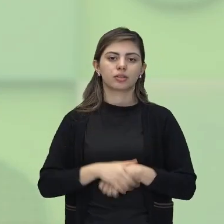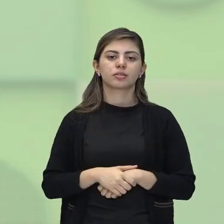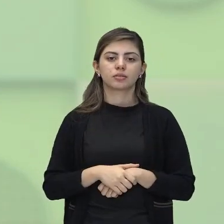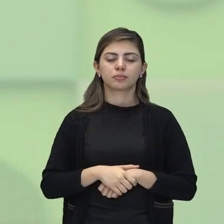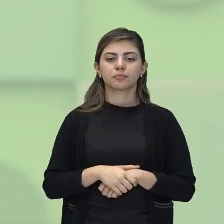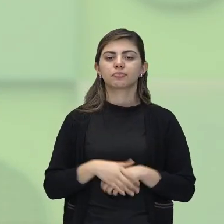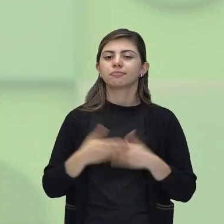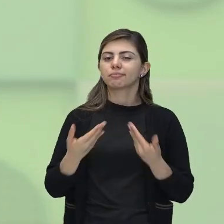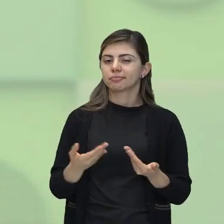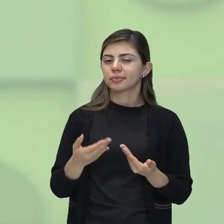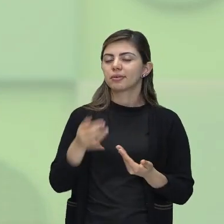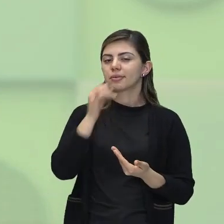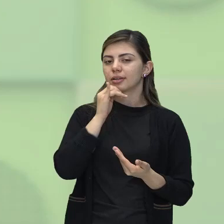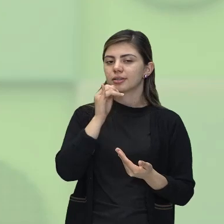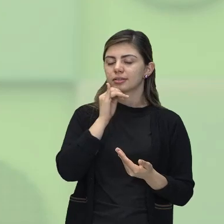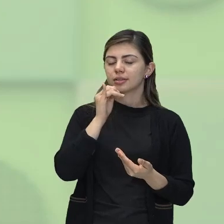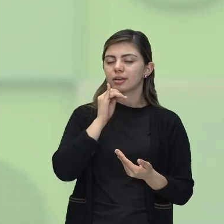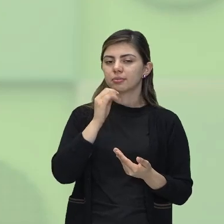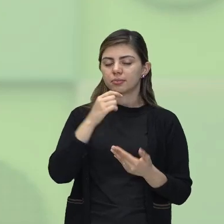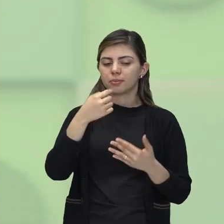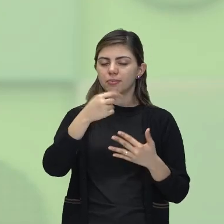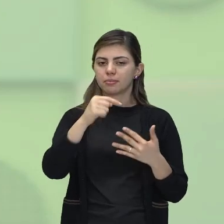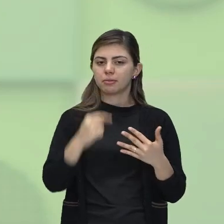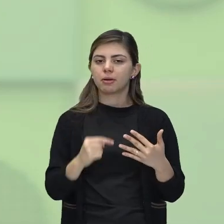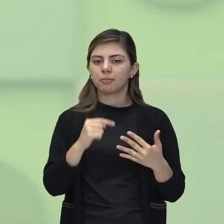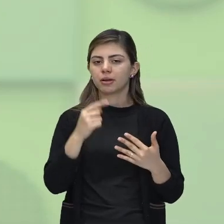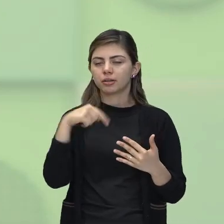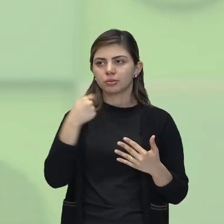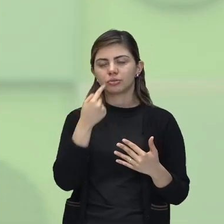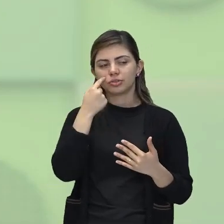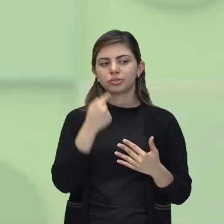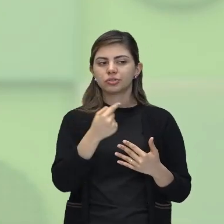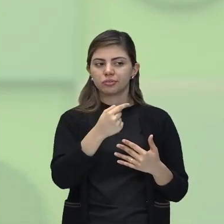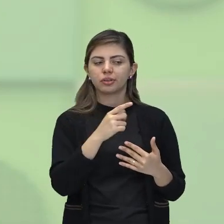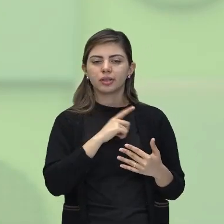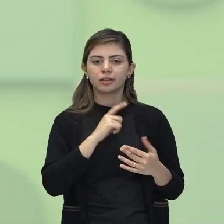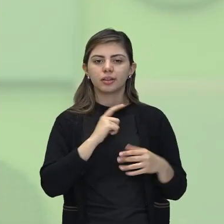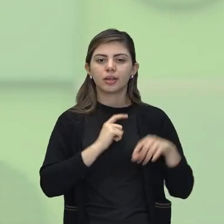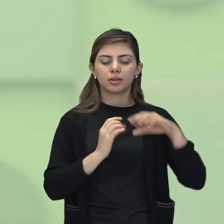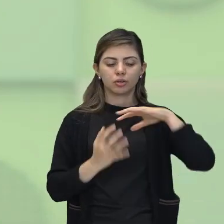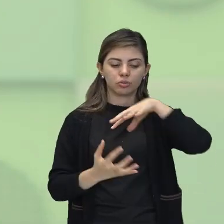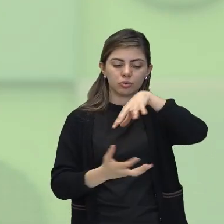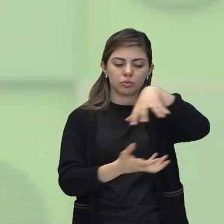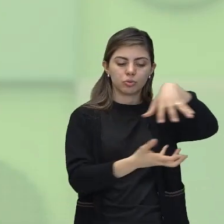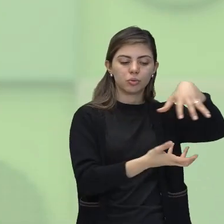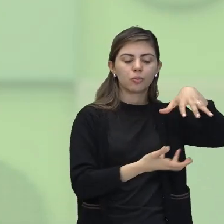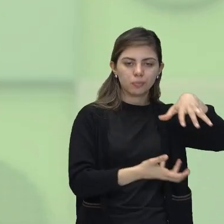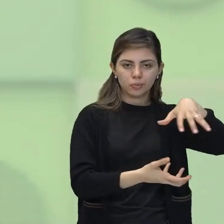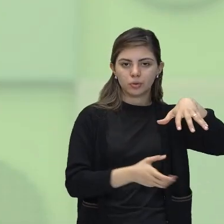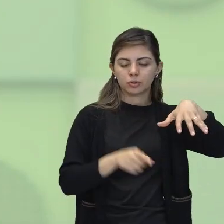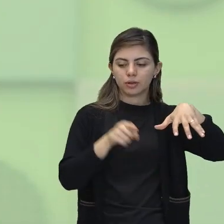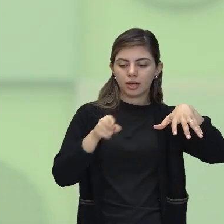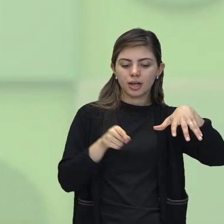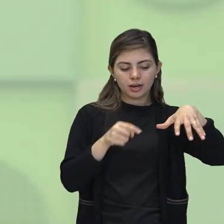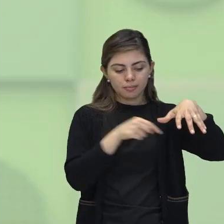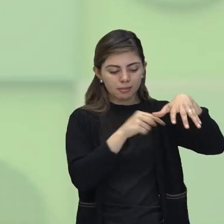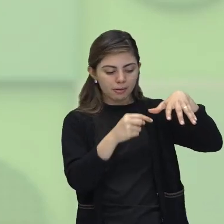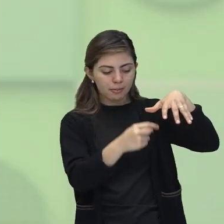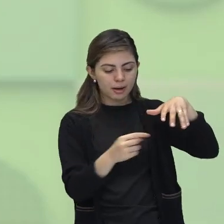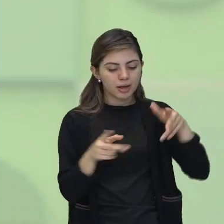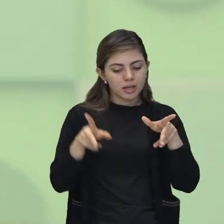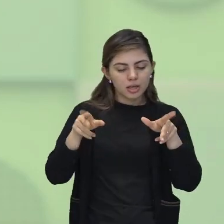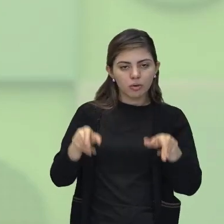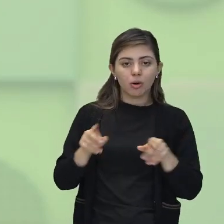estes exemplos aí, nós podemos ver que todos eles são felinos ao redor do mundo, né? Mas que eles